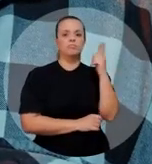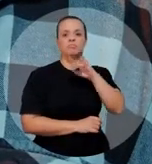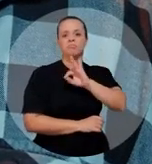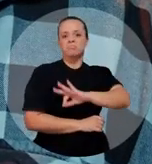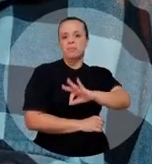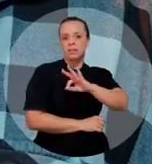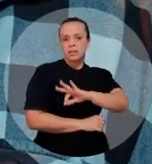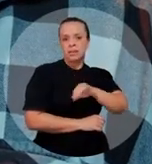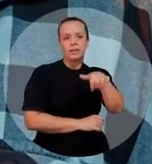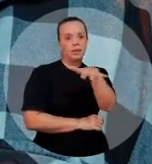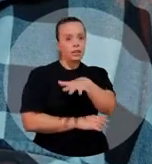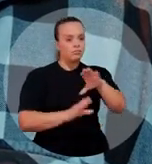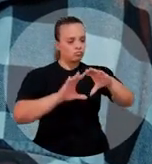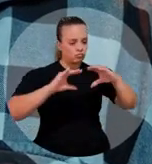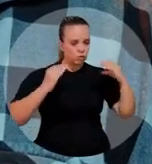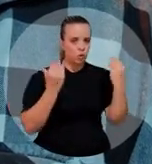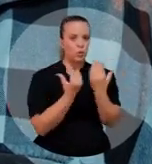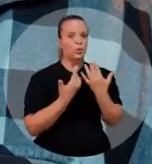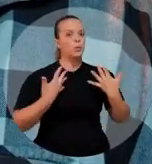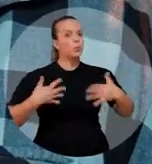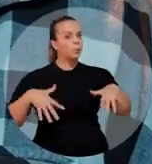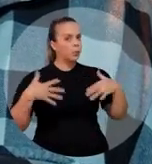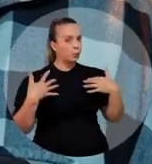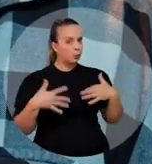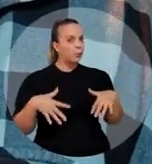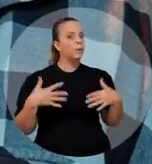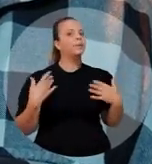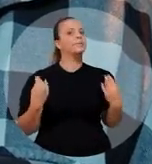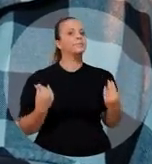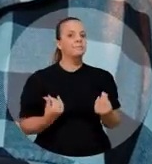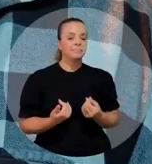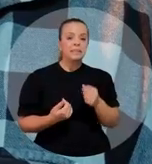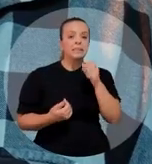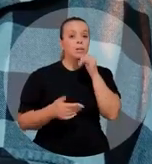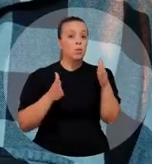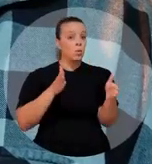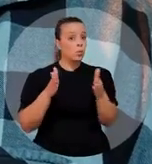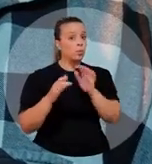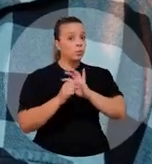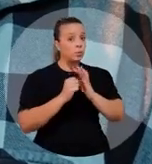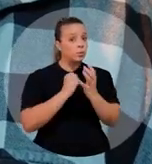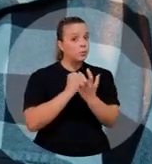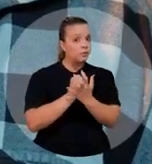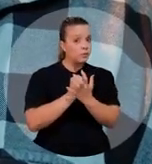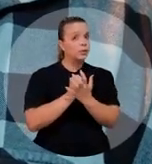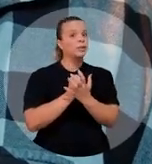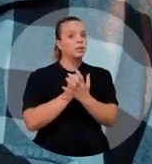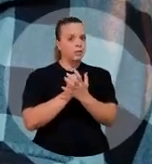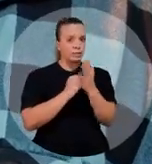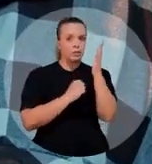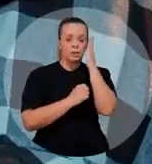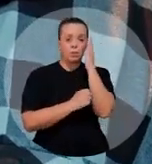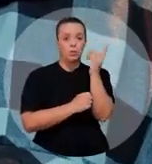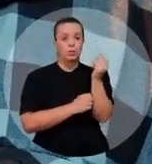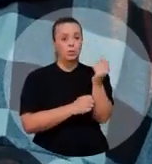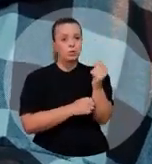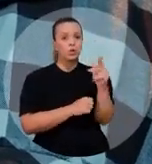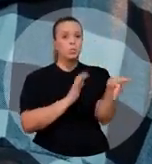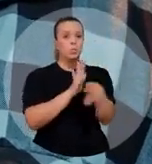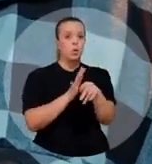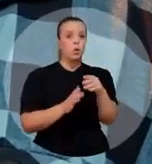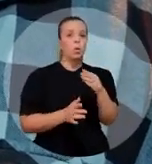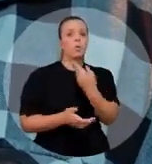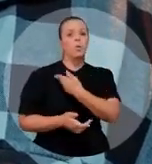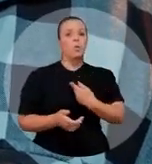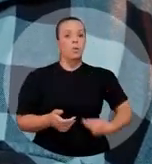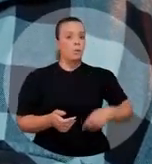daí gera uma renda dentro de uma comunidade que, assim, na pandemia, com os recursos